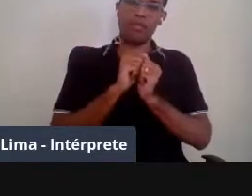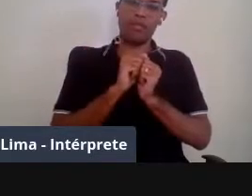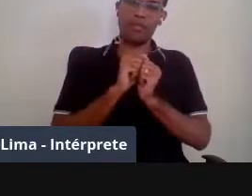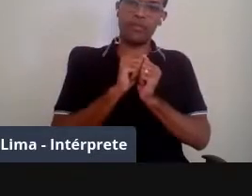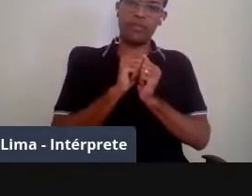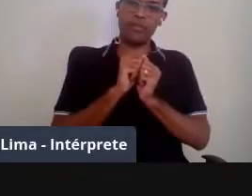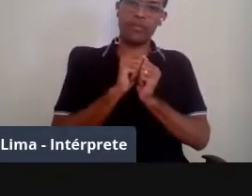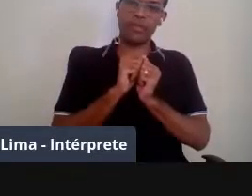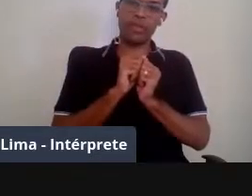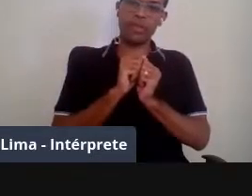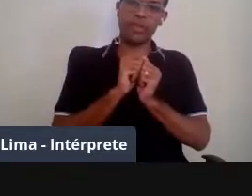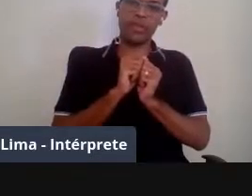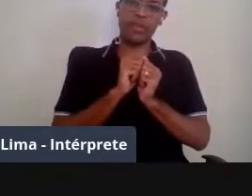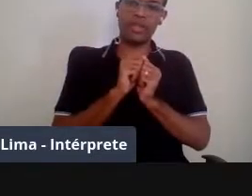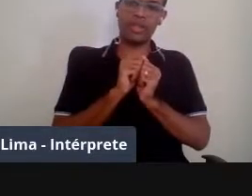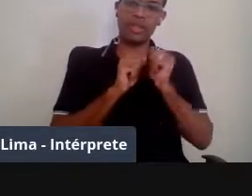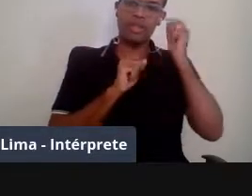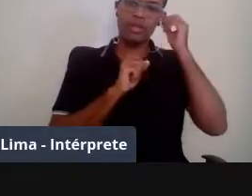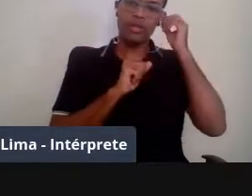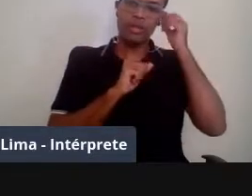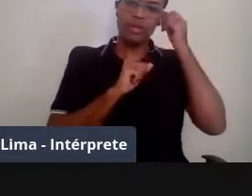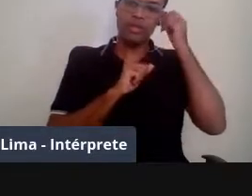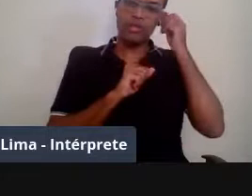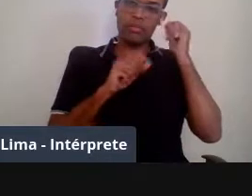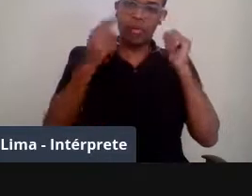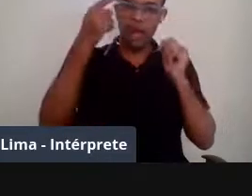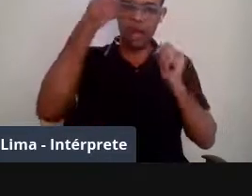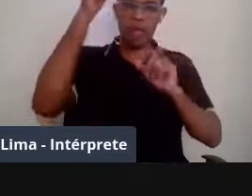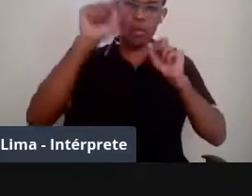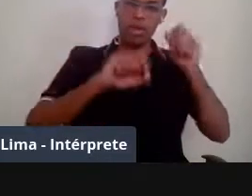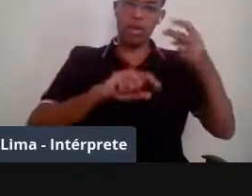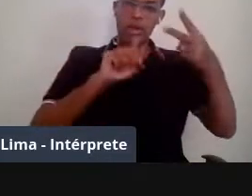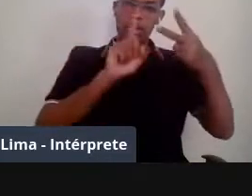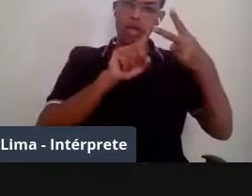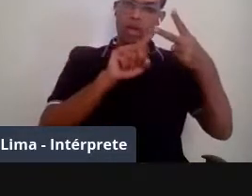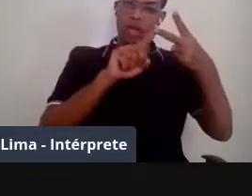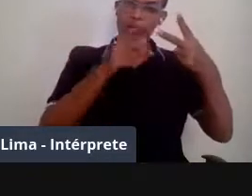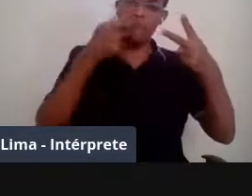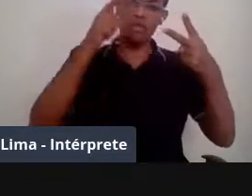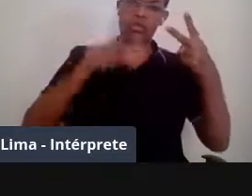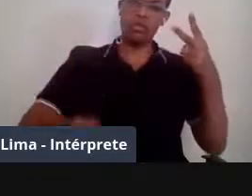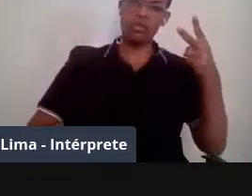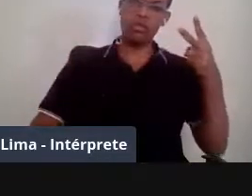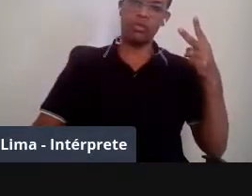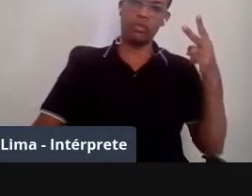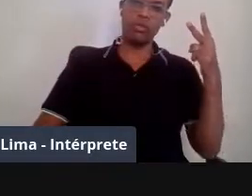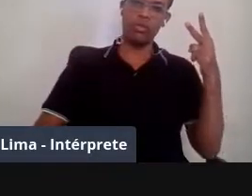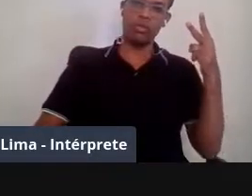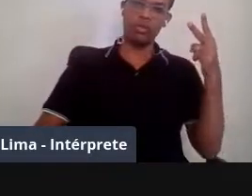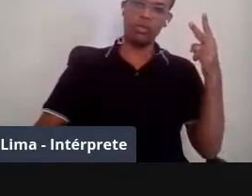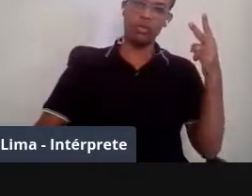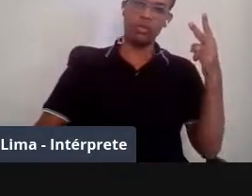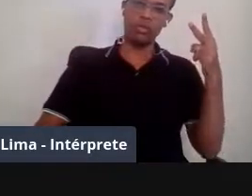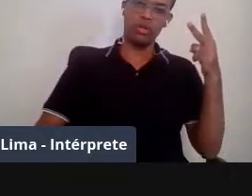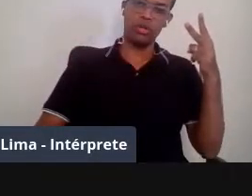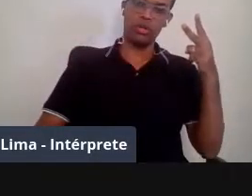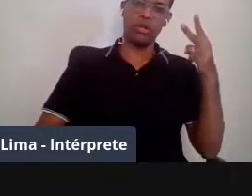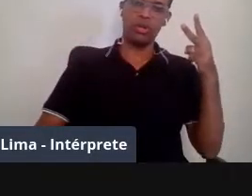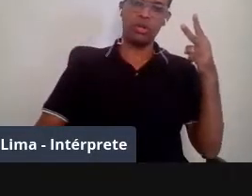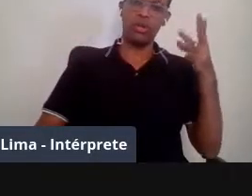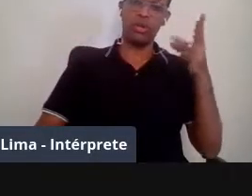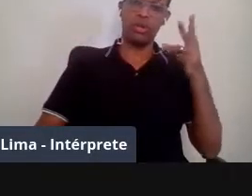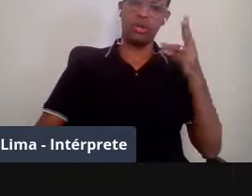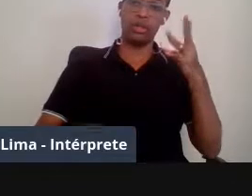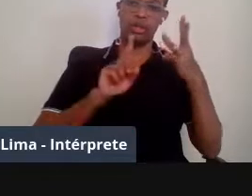pegar pela voz, né? Mas depois lembrar, não, a pergunta 2, repita que eu vou responder, ou coisa parecida, se puderem tomar nota.